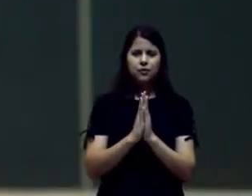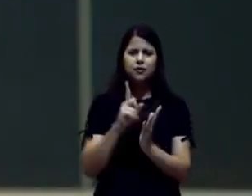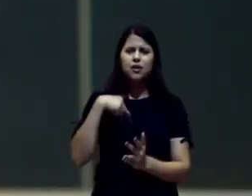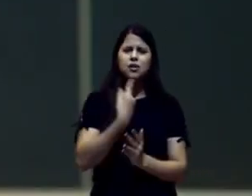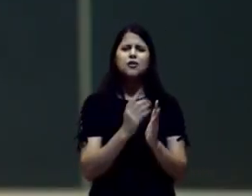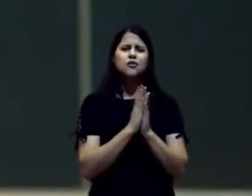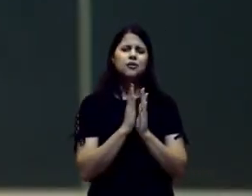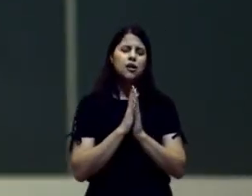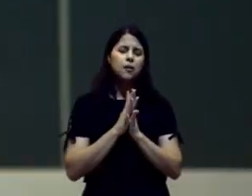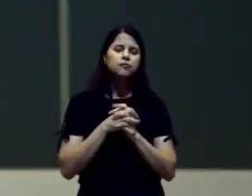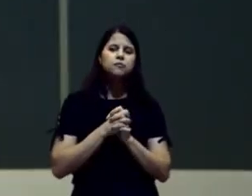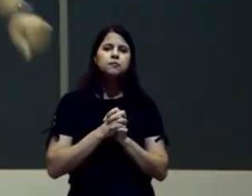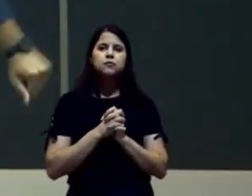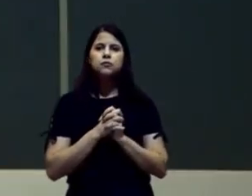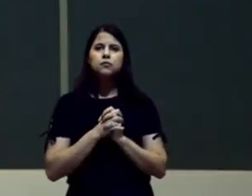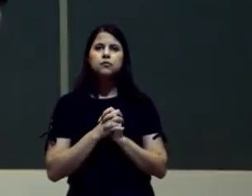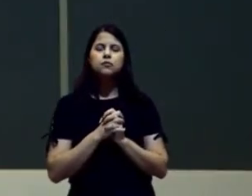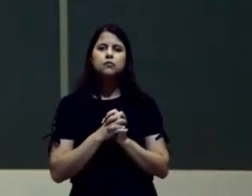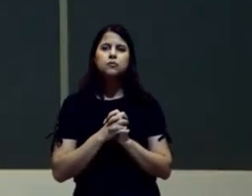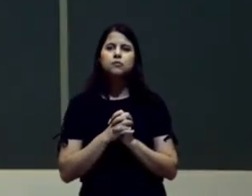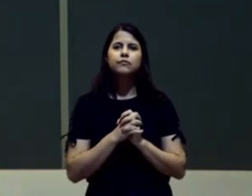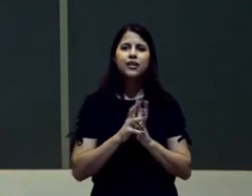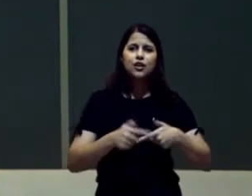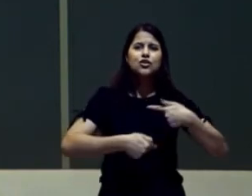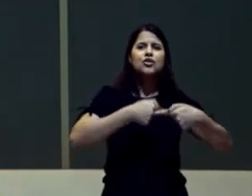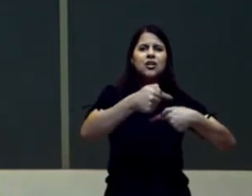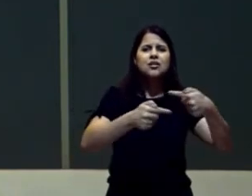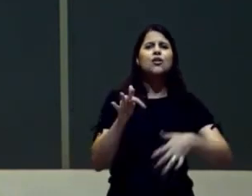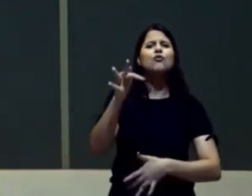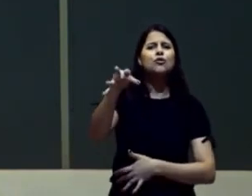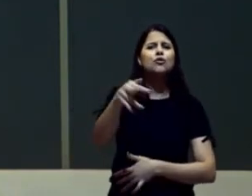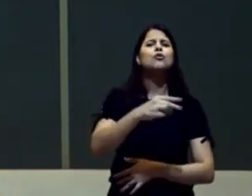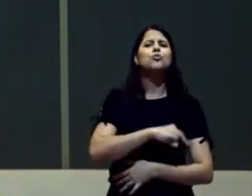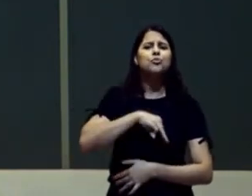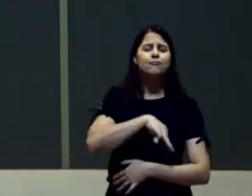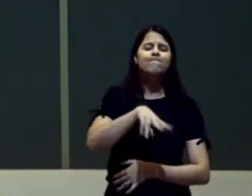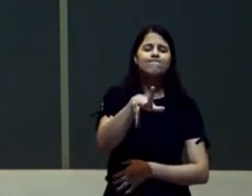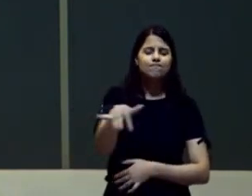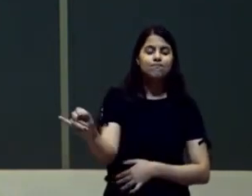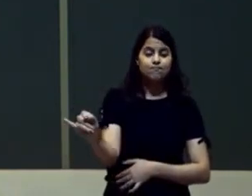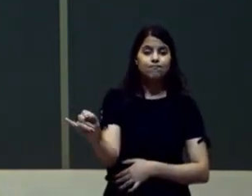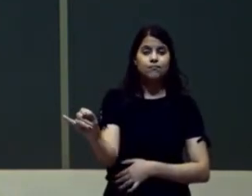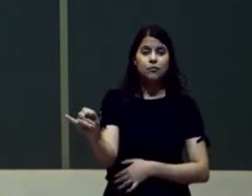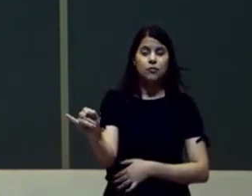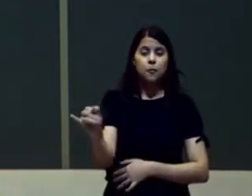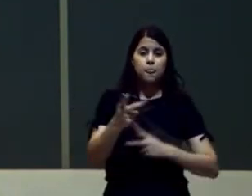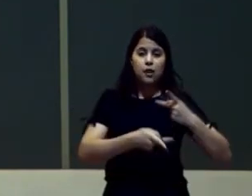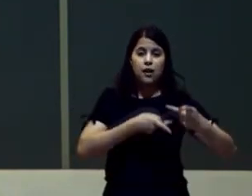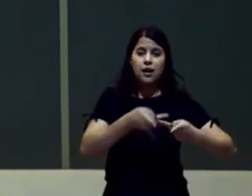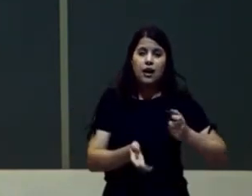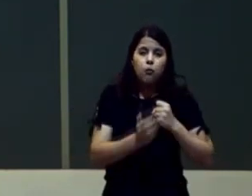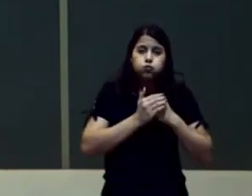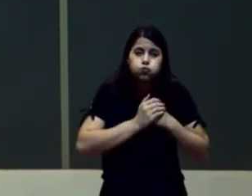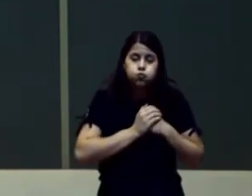você. Há uma próxima geração de missionários. E se a herança não for, se a missão não for